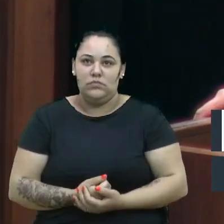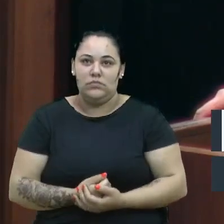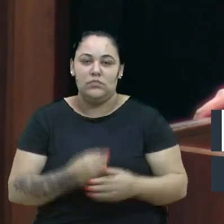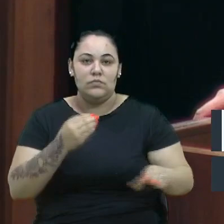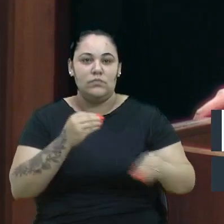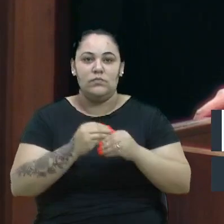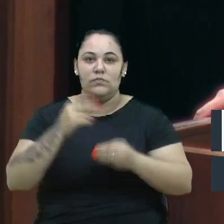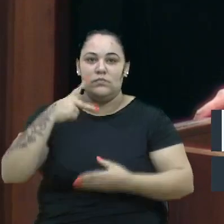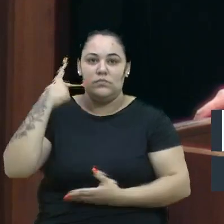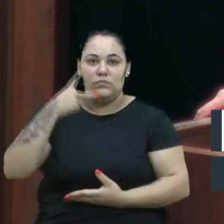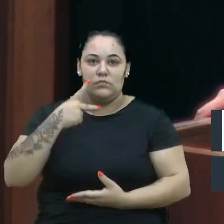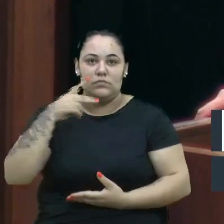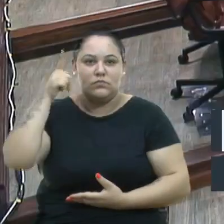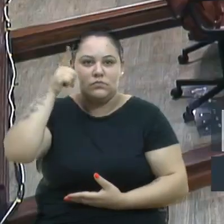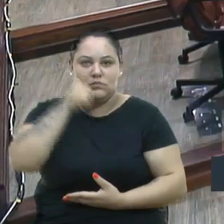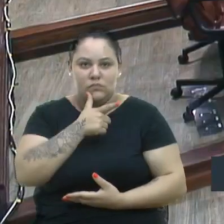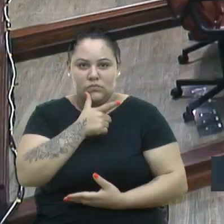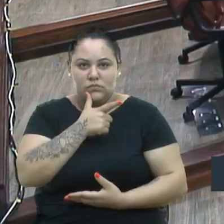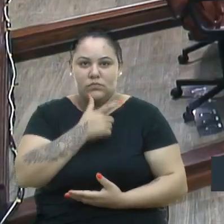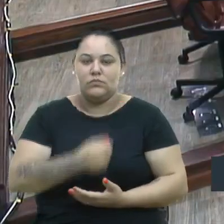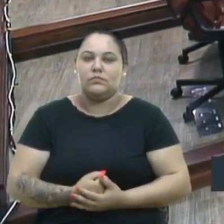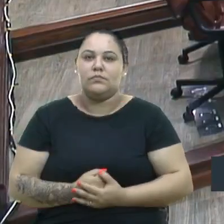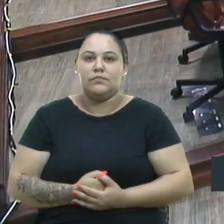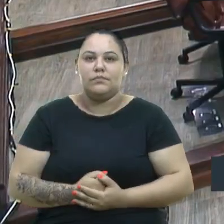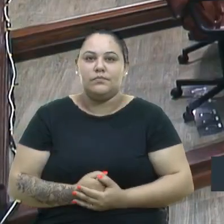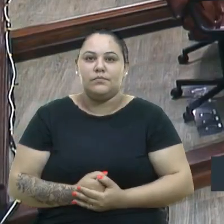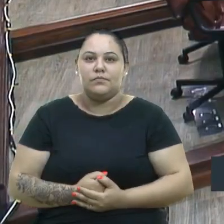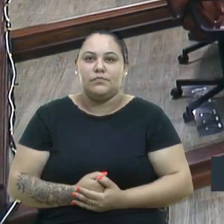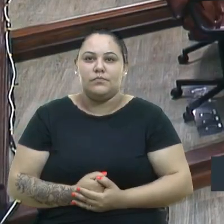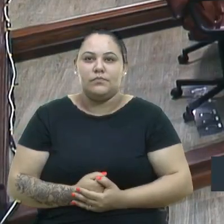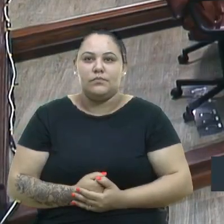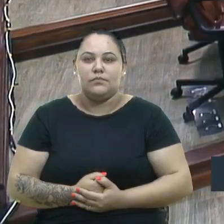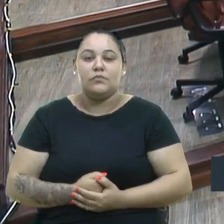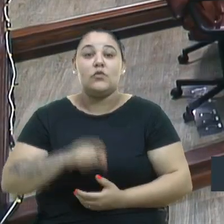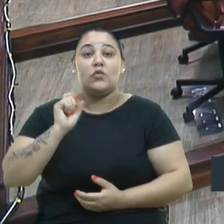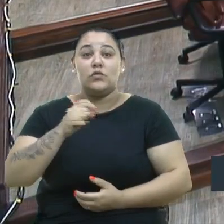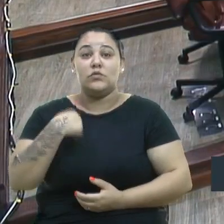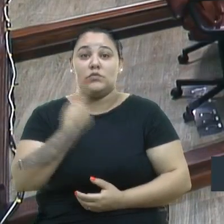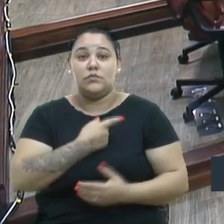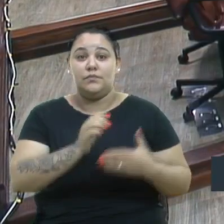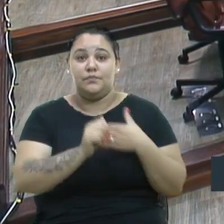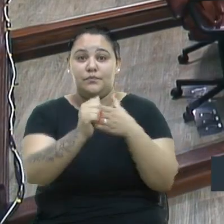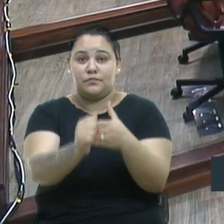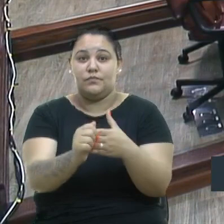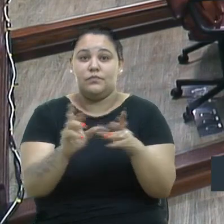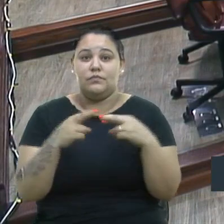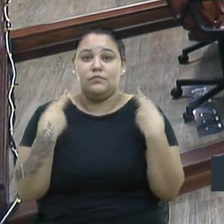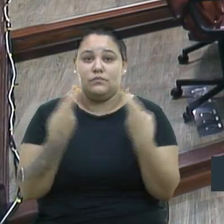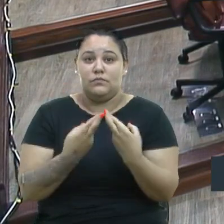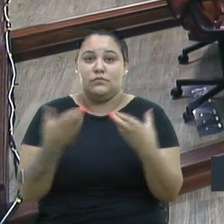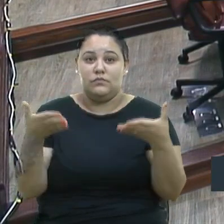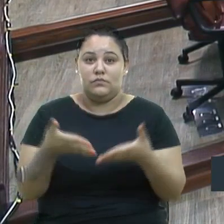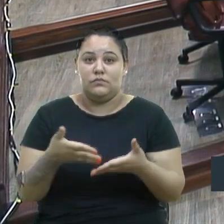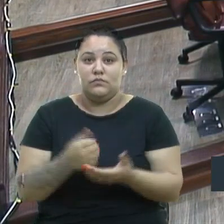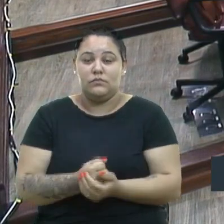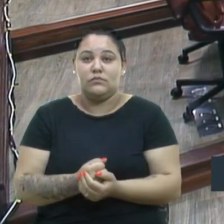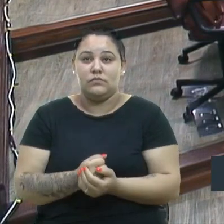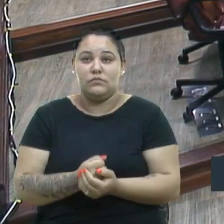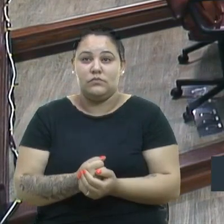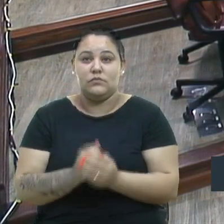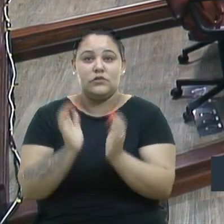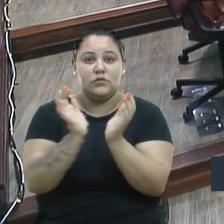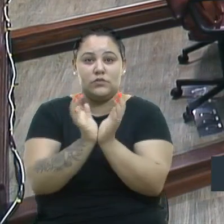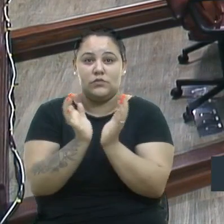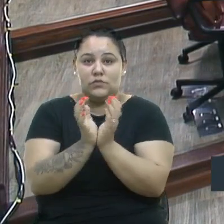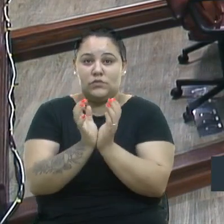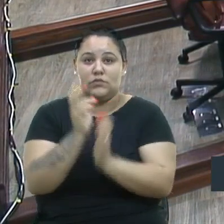vereador Lucas. Obrigado, vereadora Estela. Bom, o que nós estamos acompanhando nessa sessão é os colegas vereadores